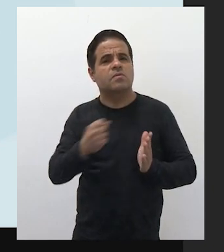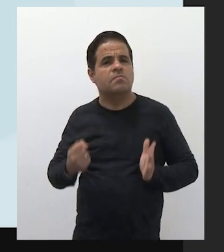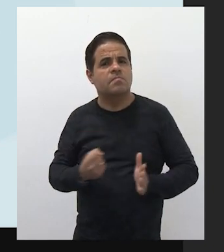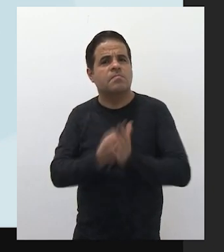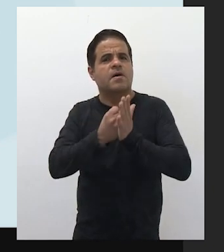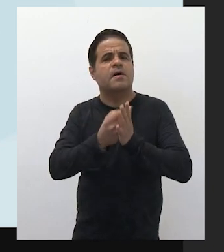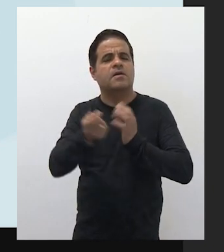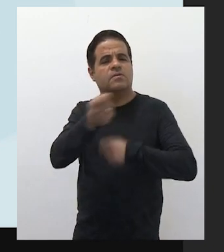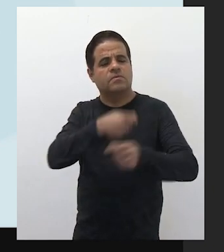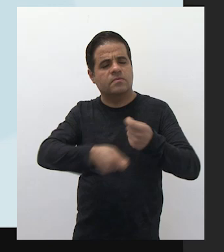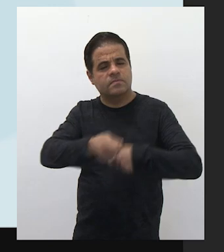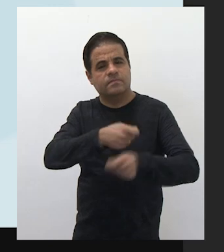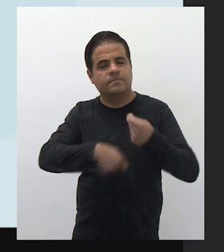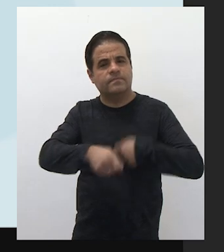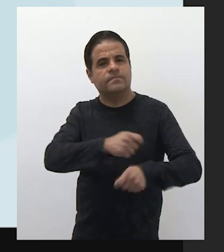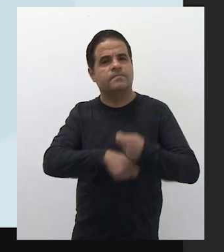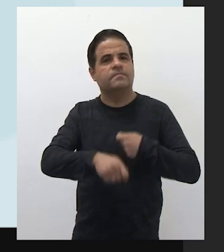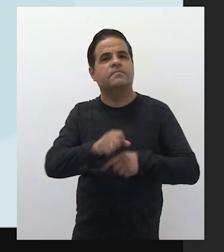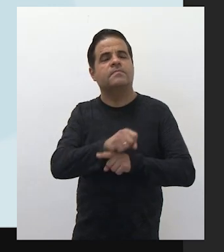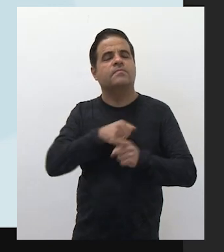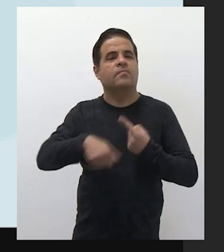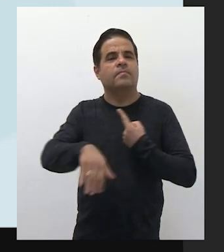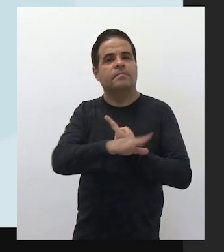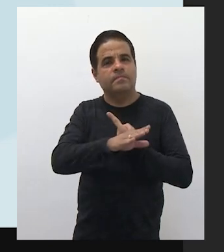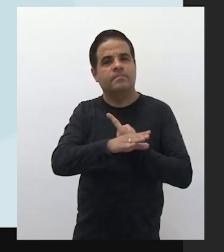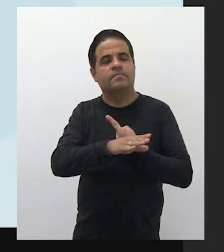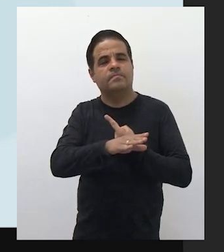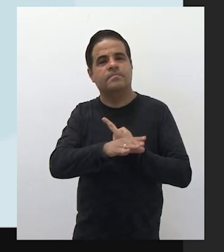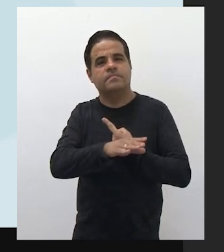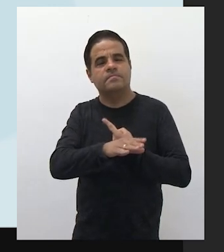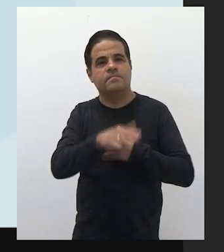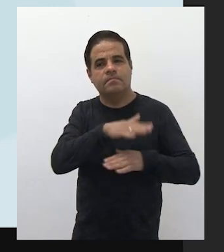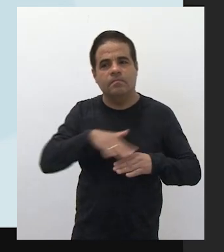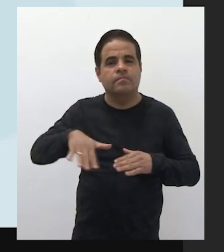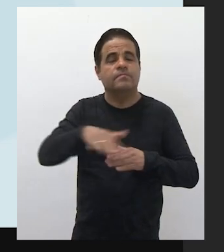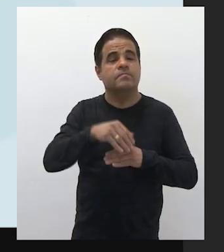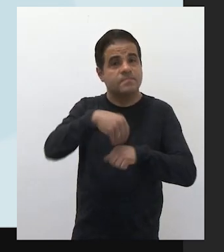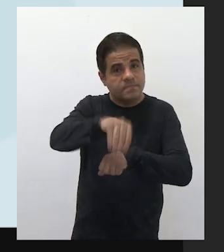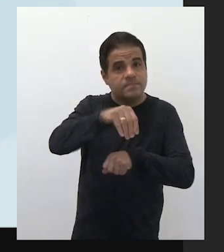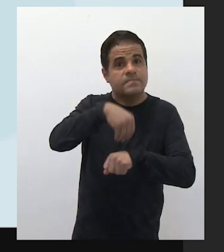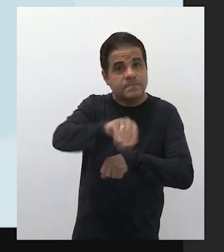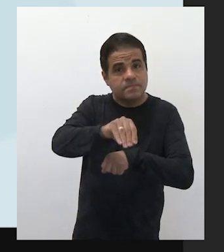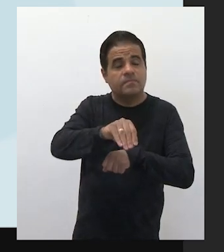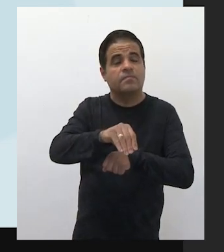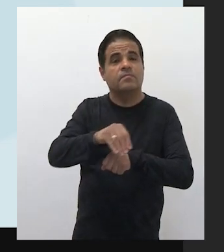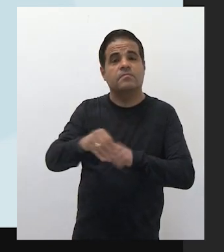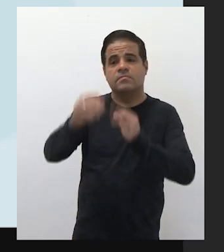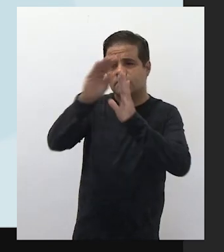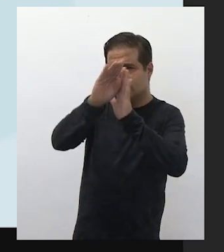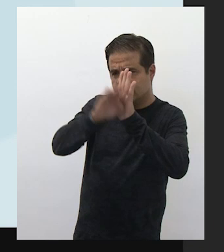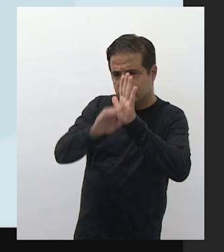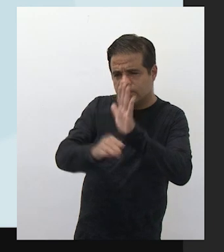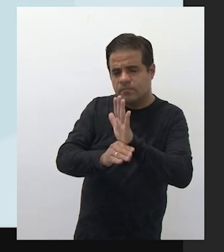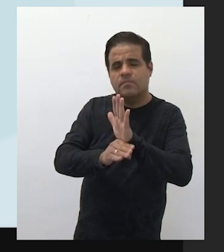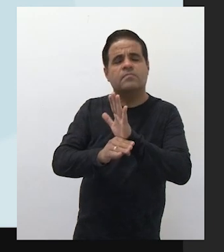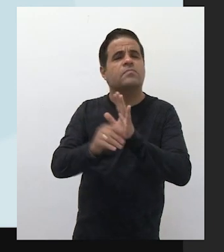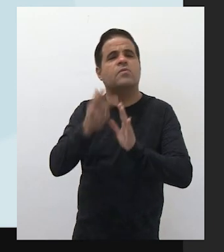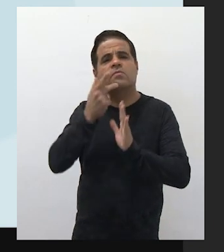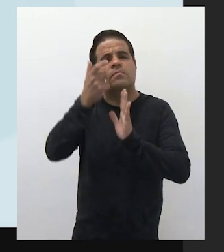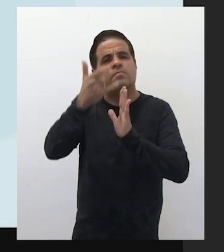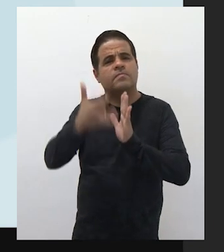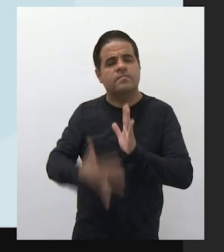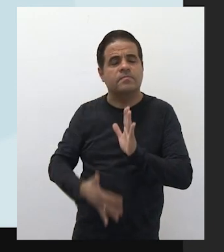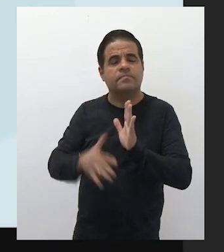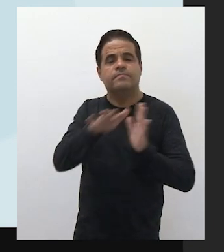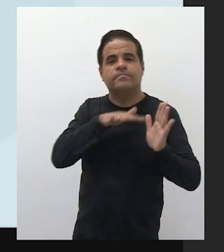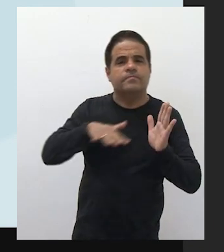na economia e marcas na sociedade. São esses dados que eu passei aqui no início da nossa fala, a título de